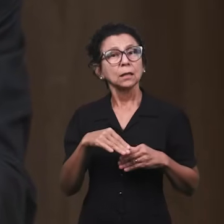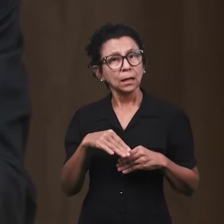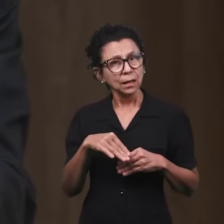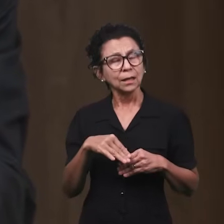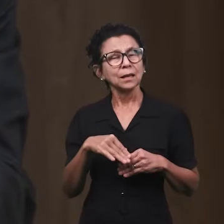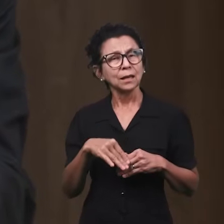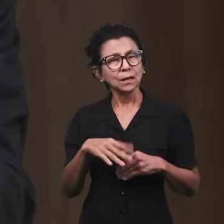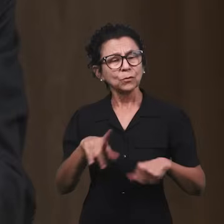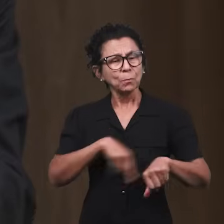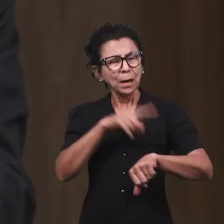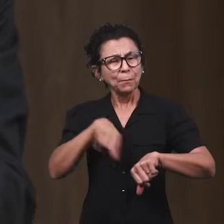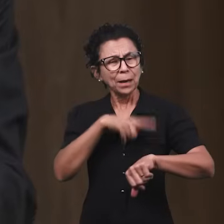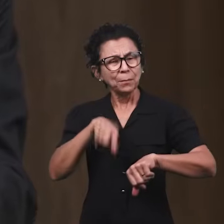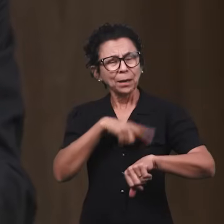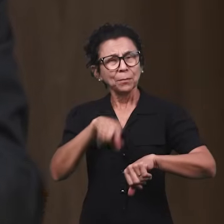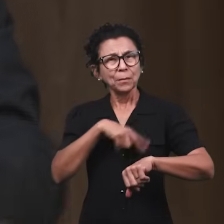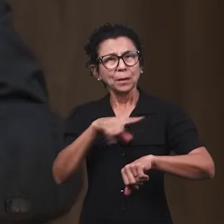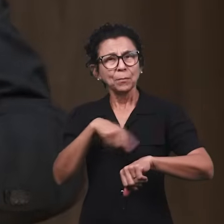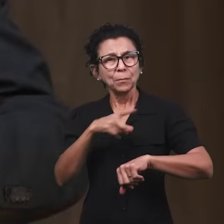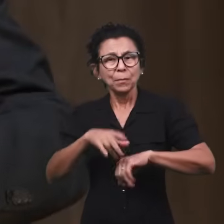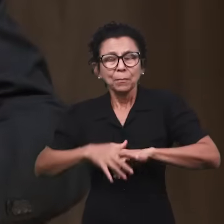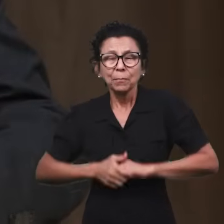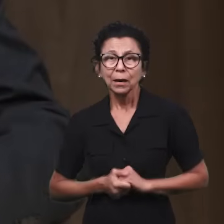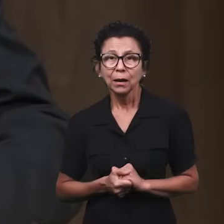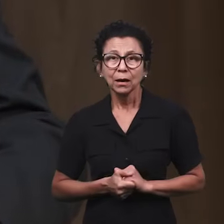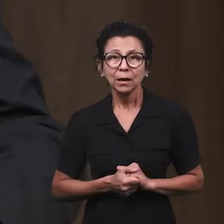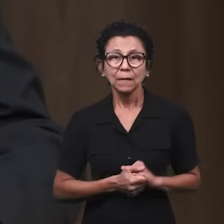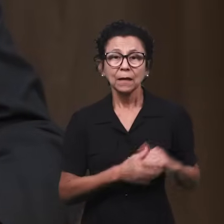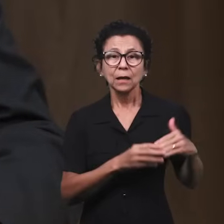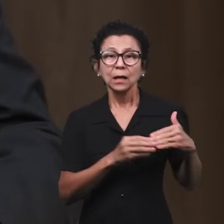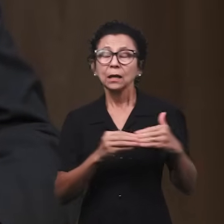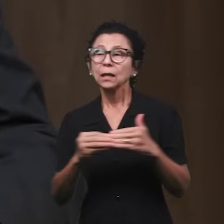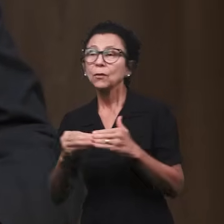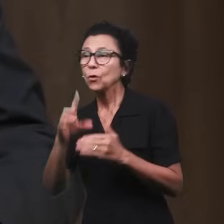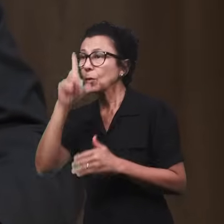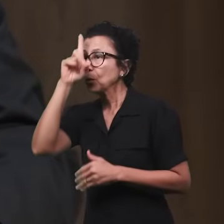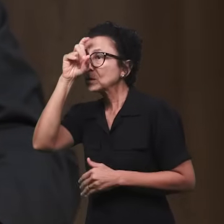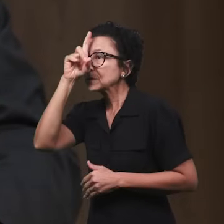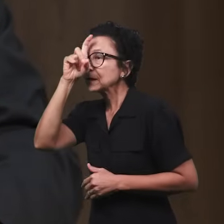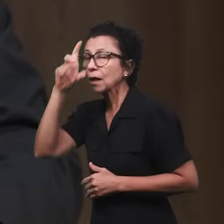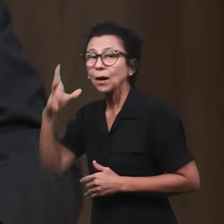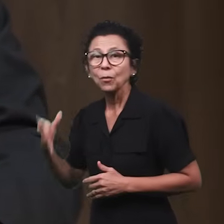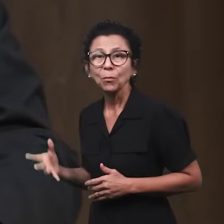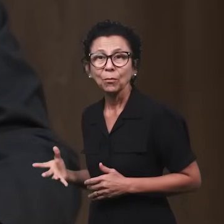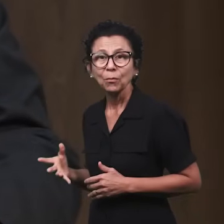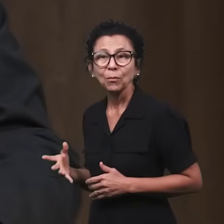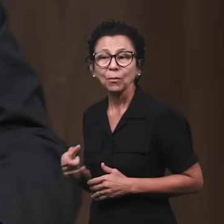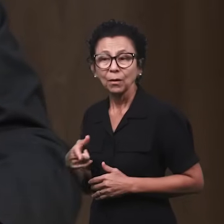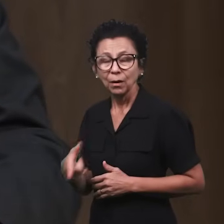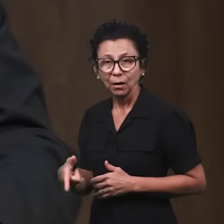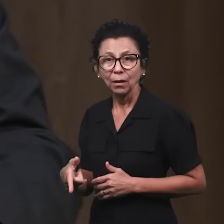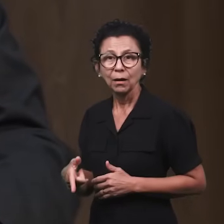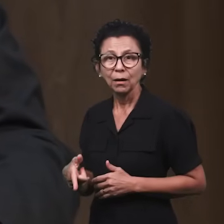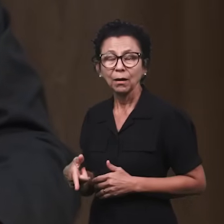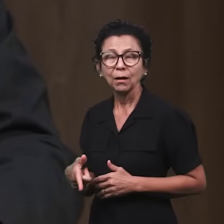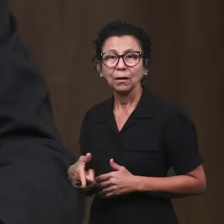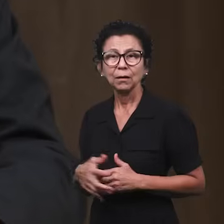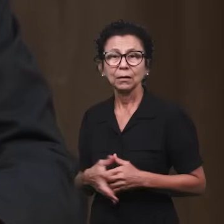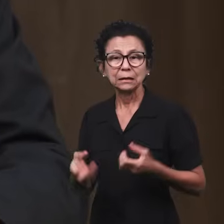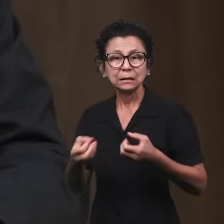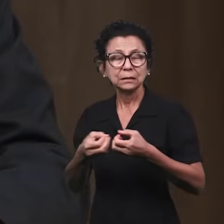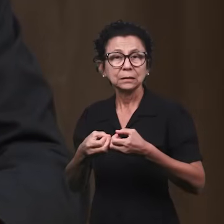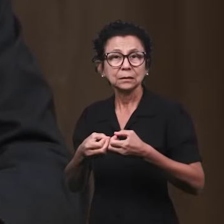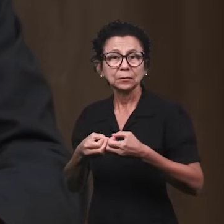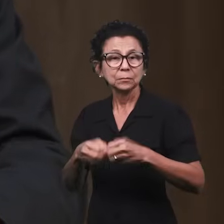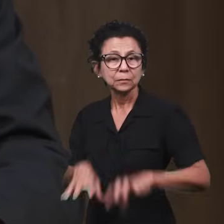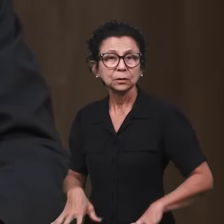a mente entra em estado de alerta, os órgãos também entram e não tem alerta nenhum, perigo nenhum, não está tendo perigo